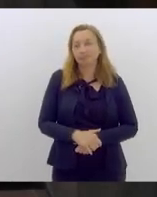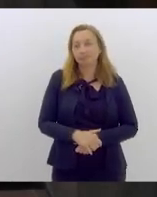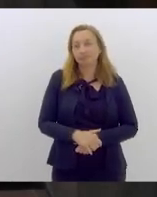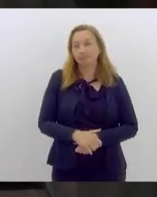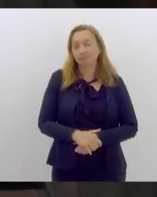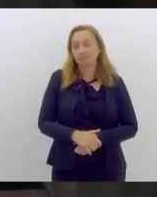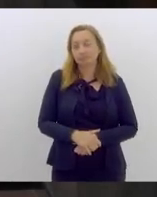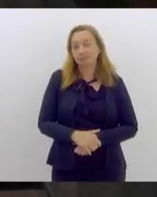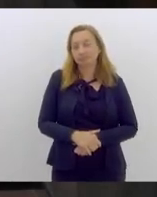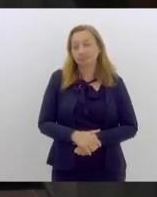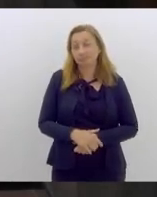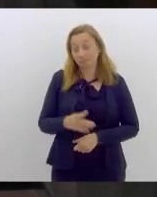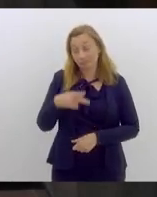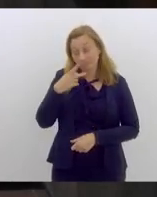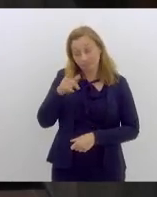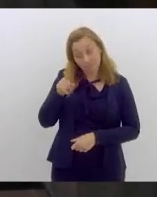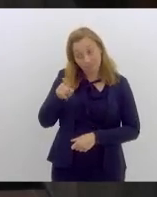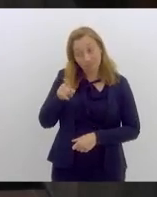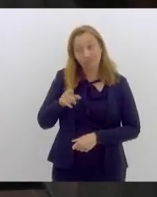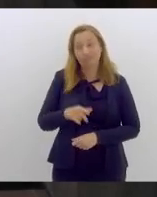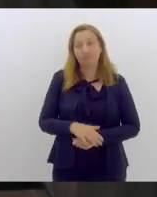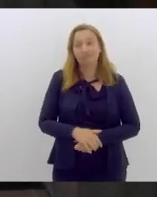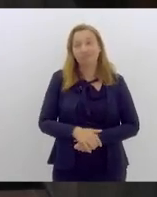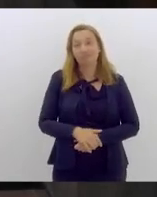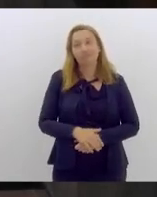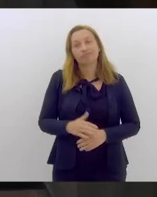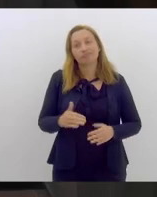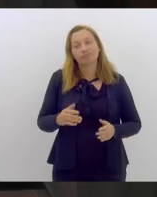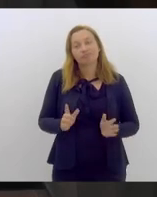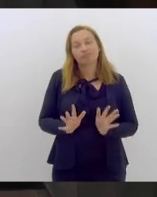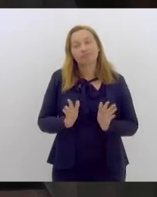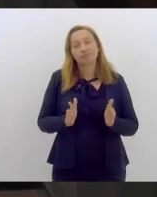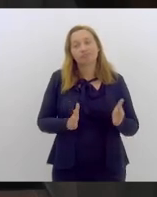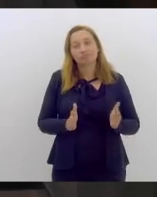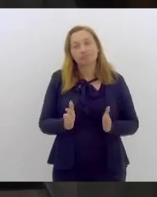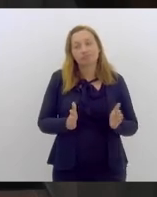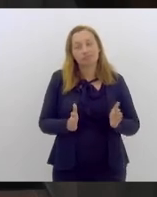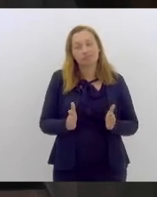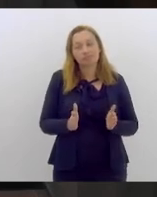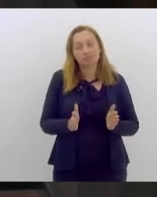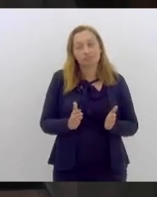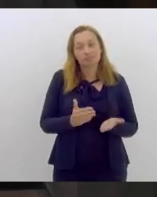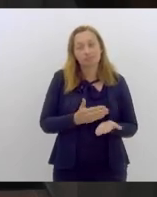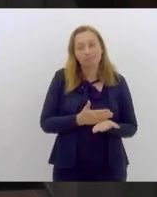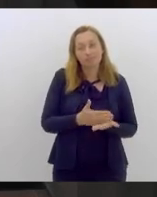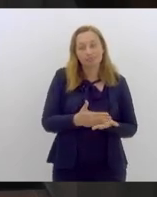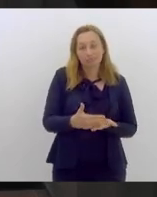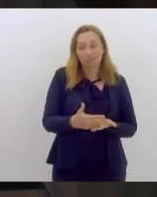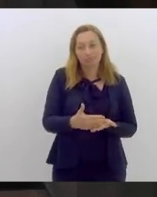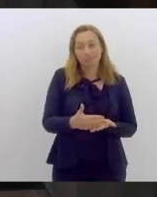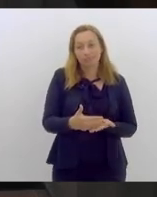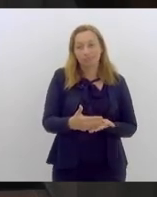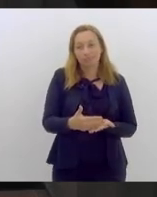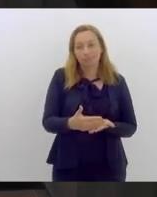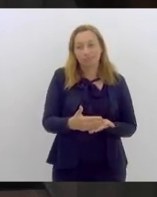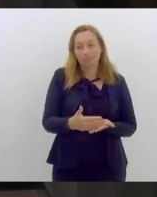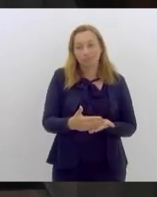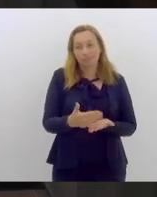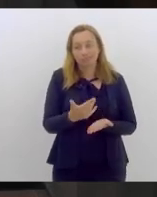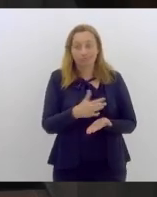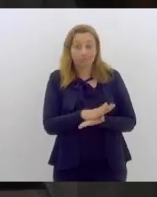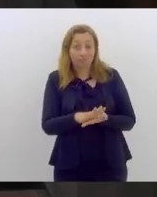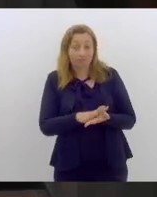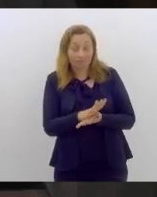E eu disse a ele que no expediente inicial, sem ter nada